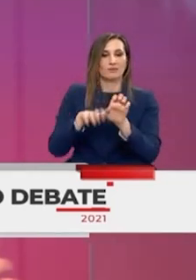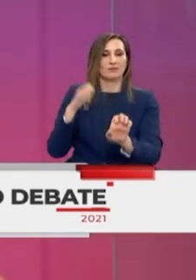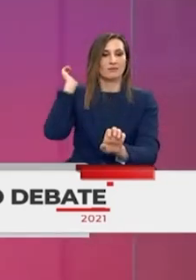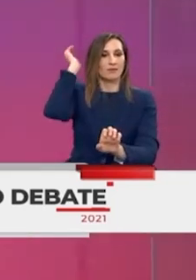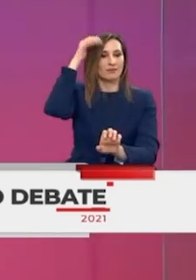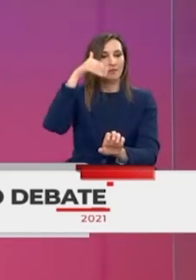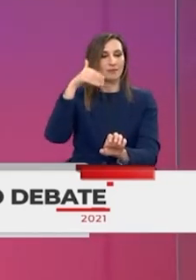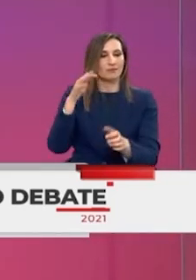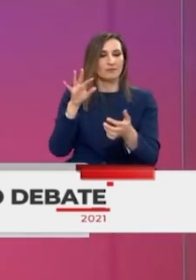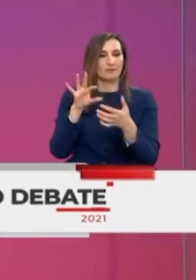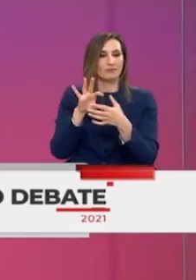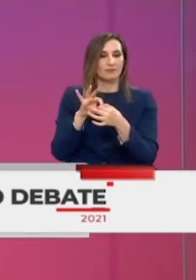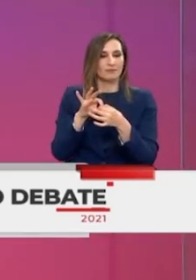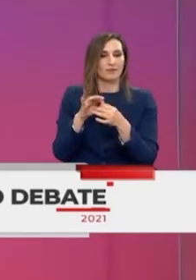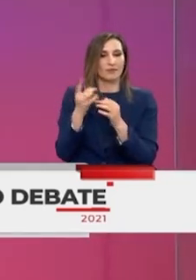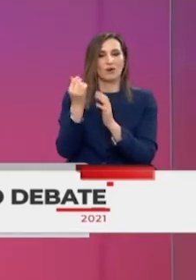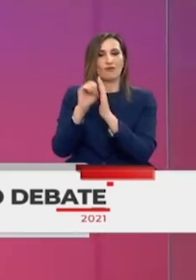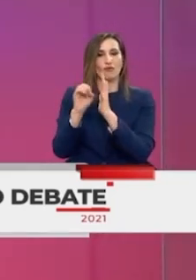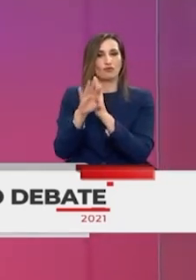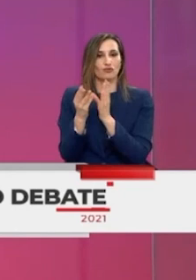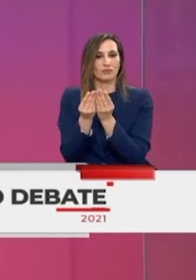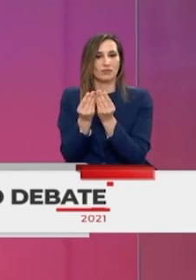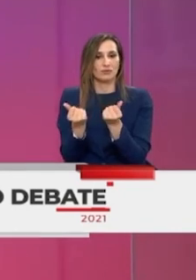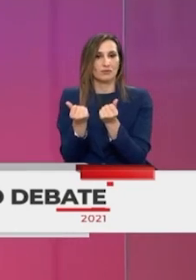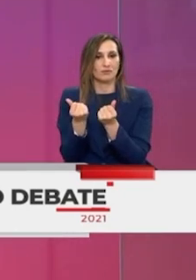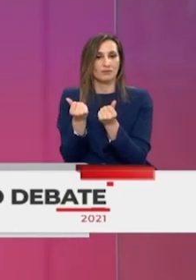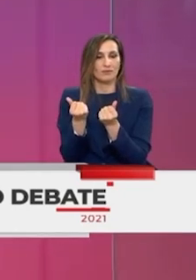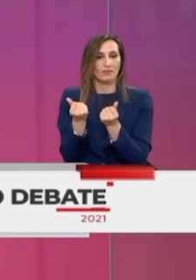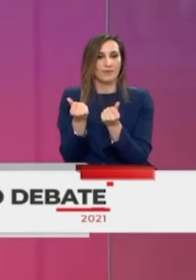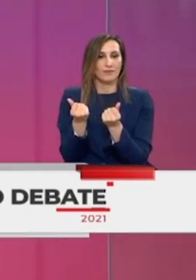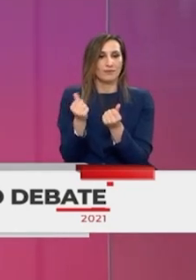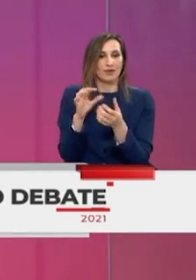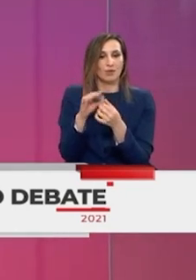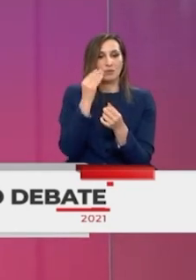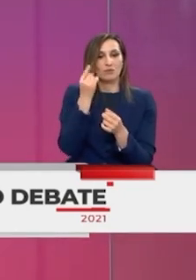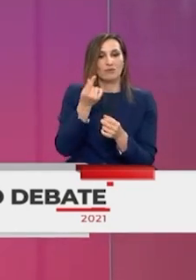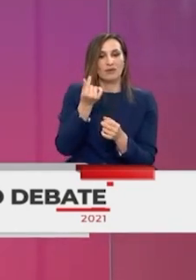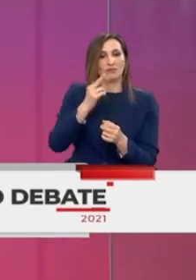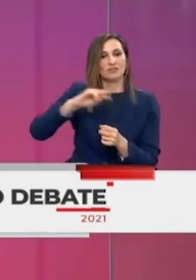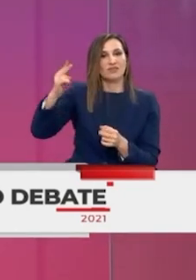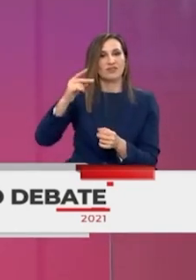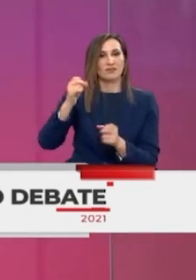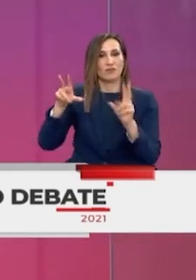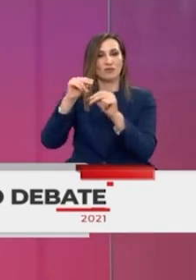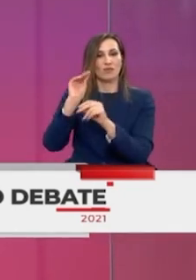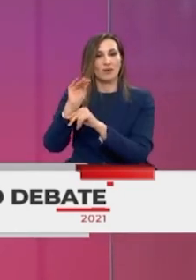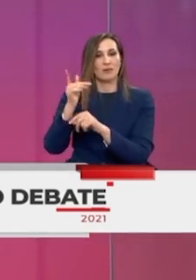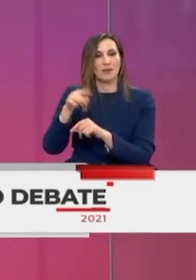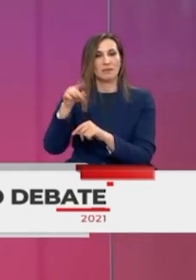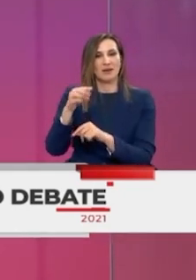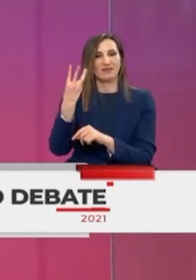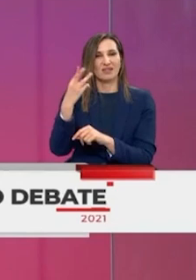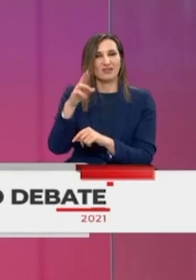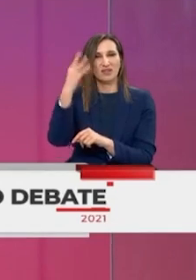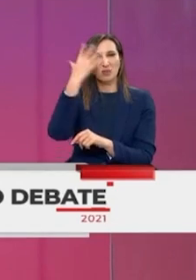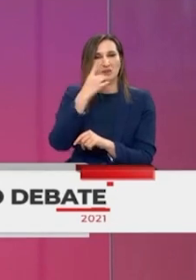República em relação ao fundo de resolução e às transferências para o novo banco. A terminar. Três vezes no mesmo dia, mesmo que